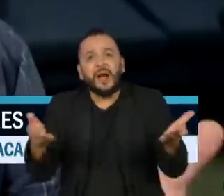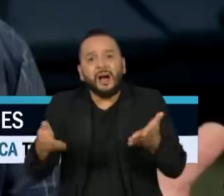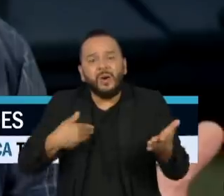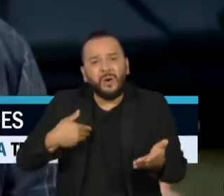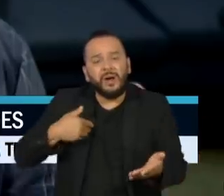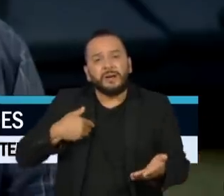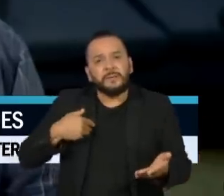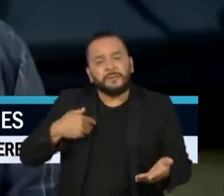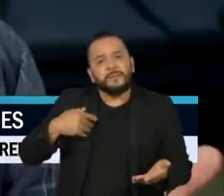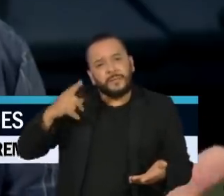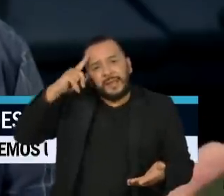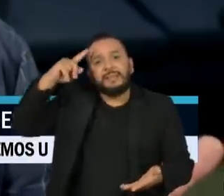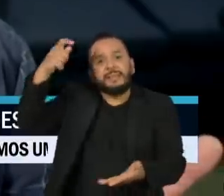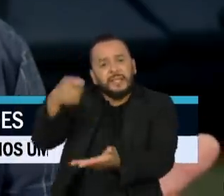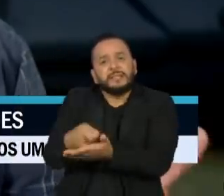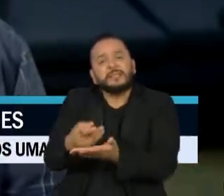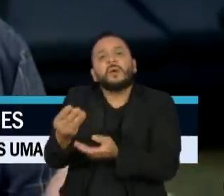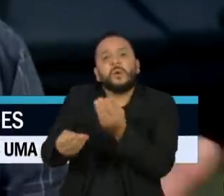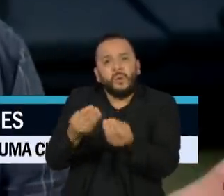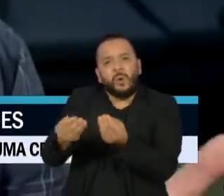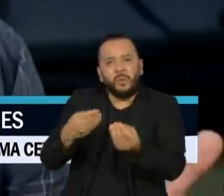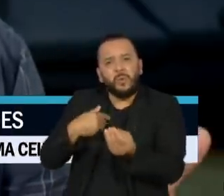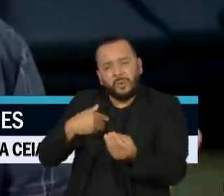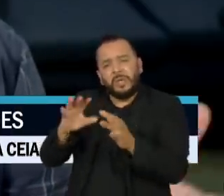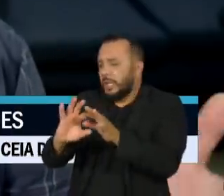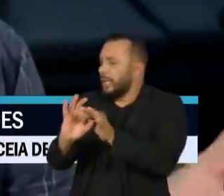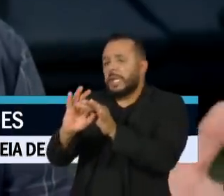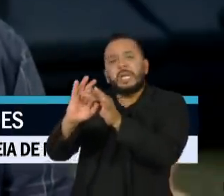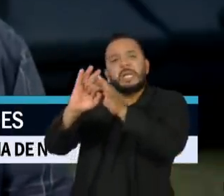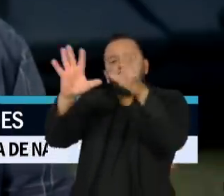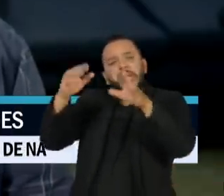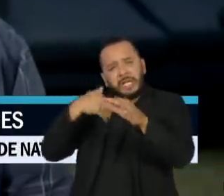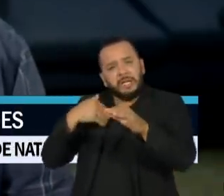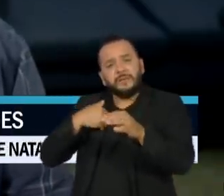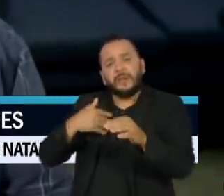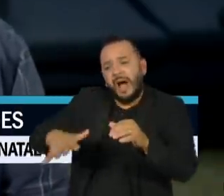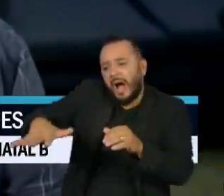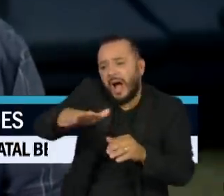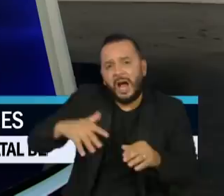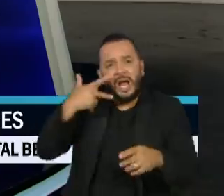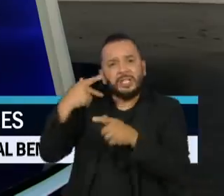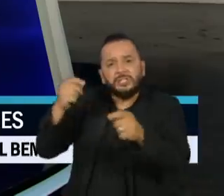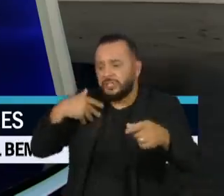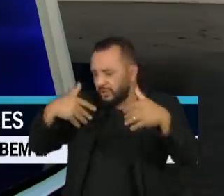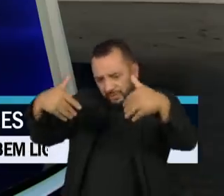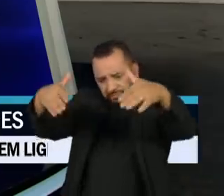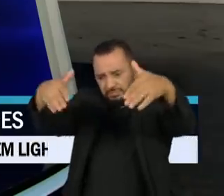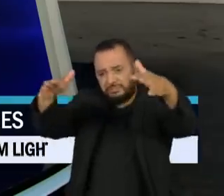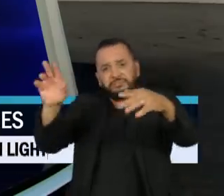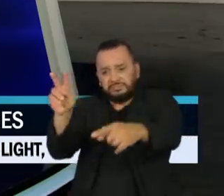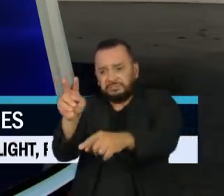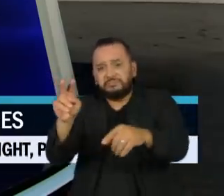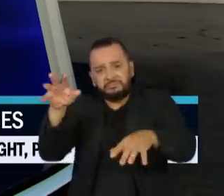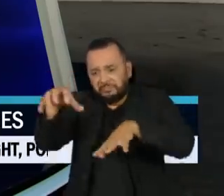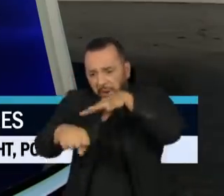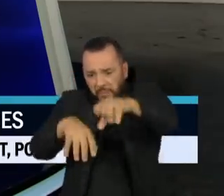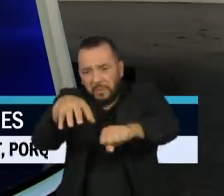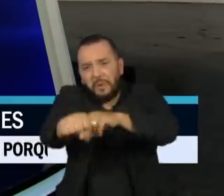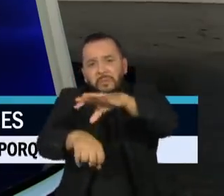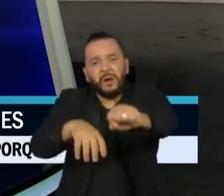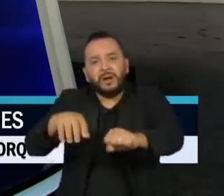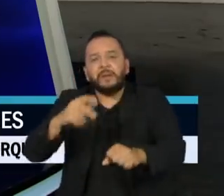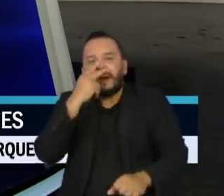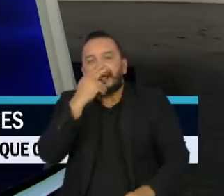território indígena também no Pará. Então, a FUNAI, que teria que ser a maior interessada em proteger essas pessoas, agora está trabalhando contra